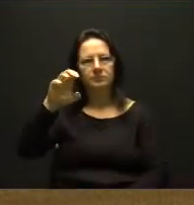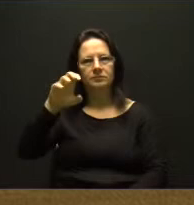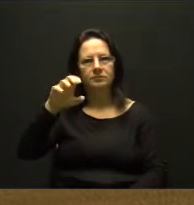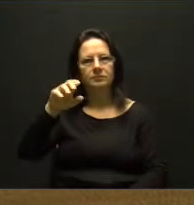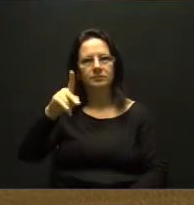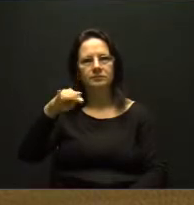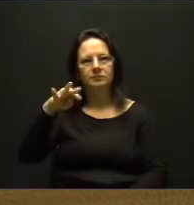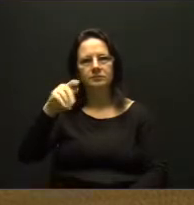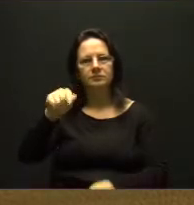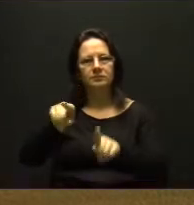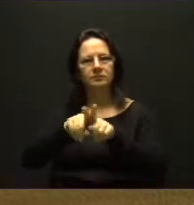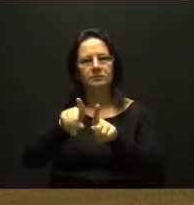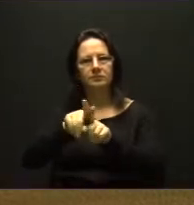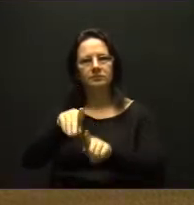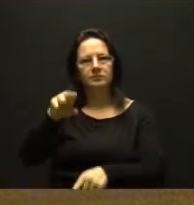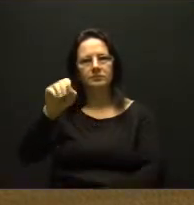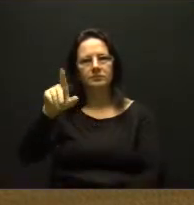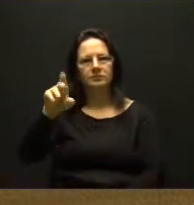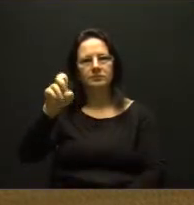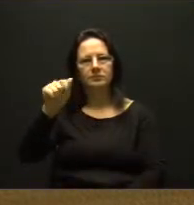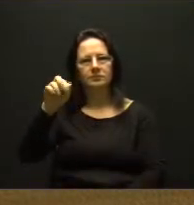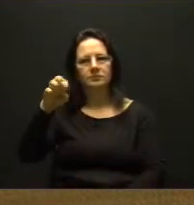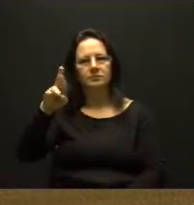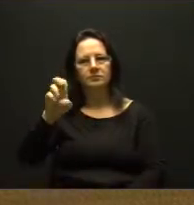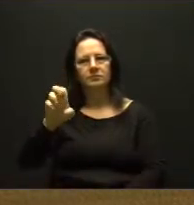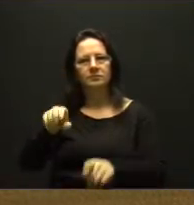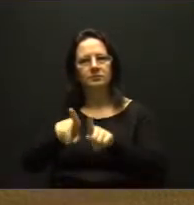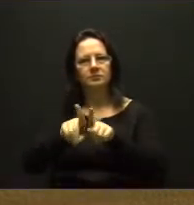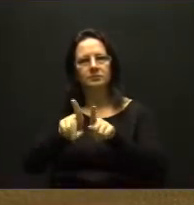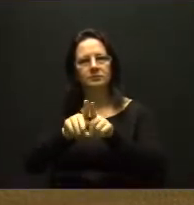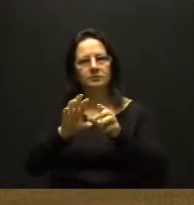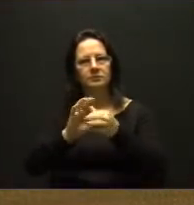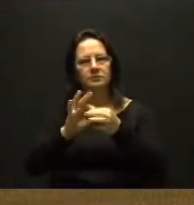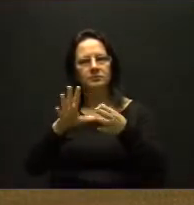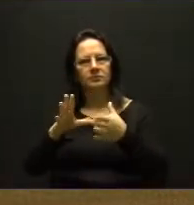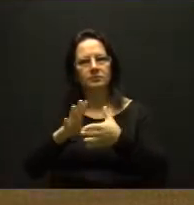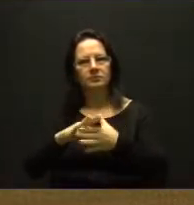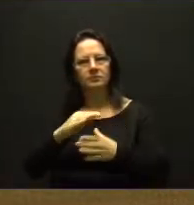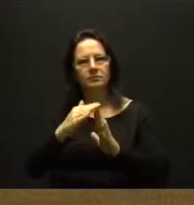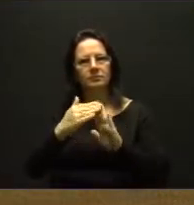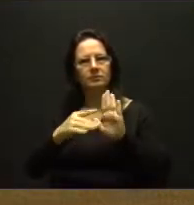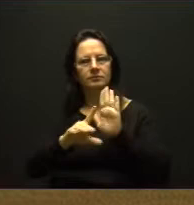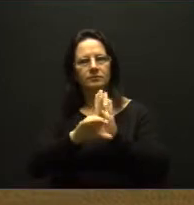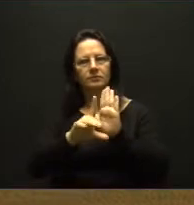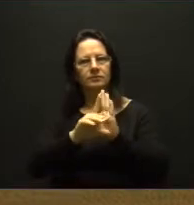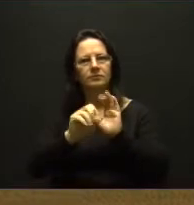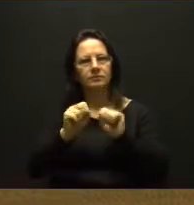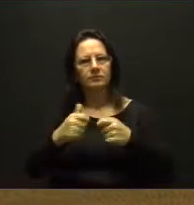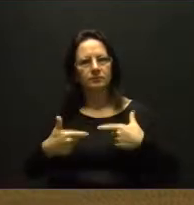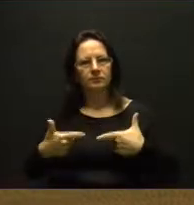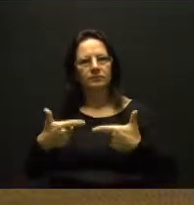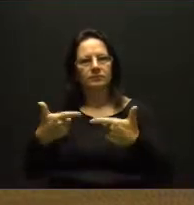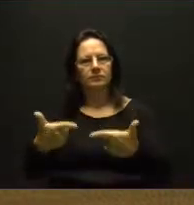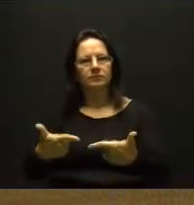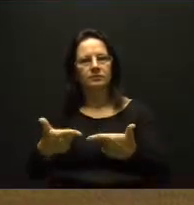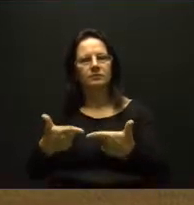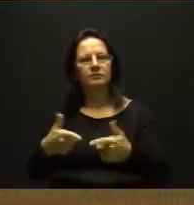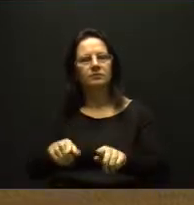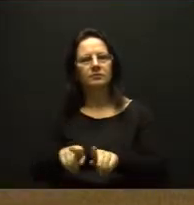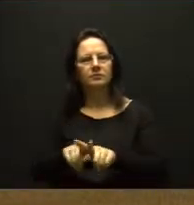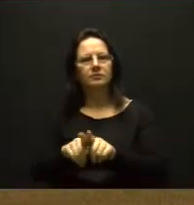e desde já se colocar à disposição essa casa para que nós possamos está lutando para